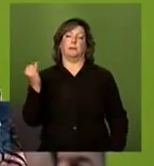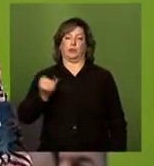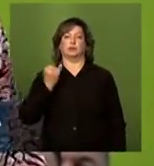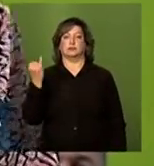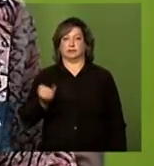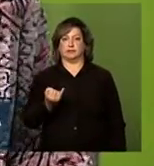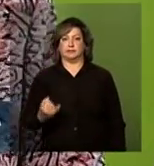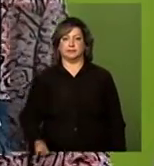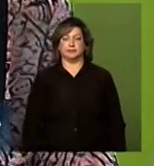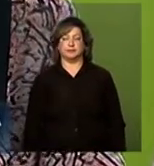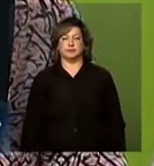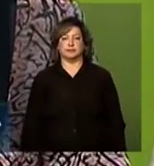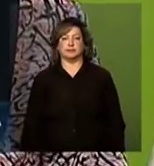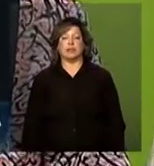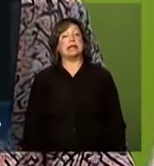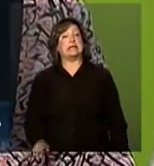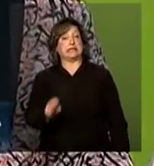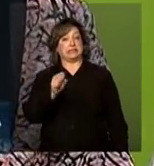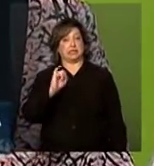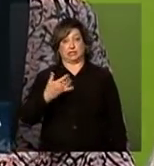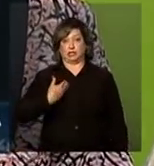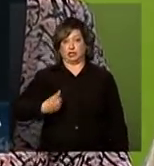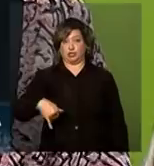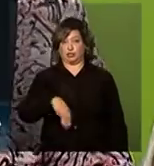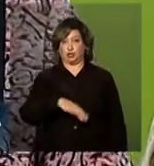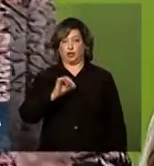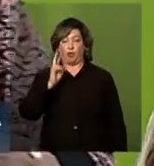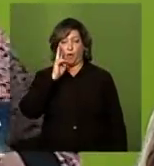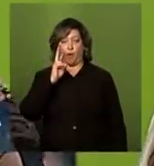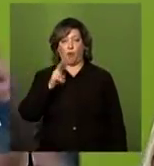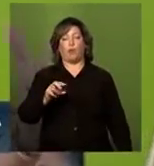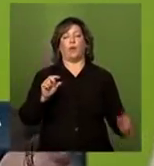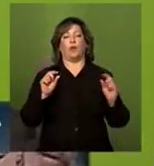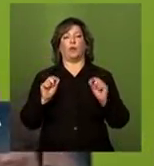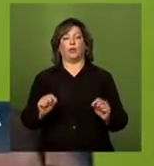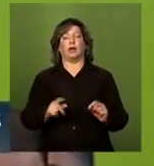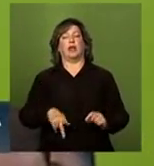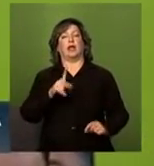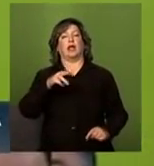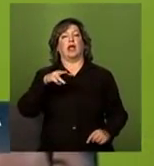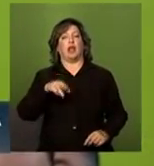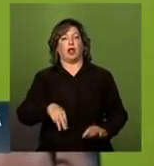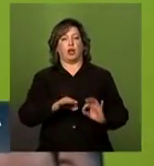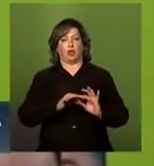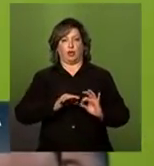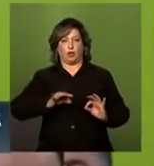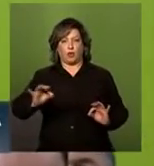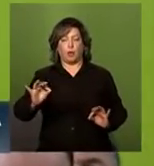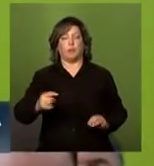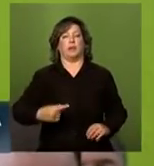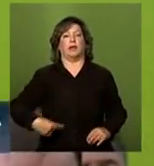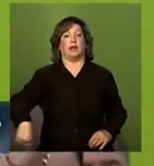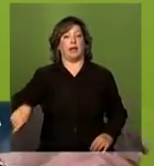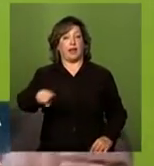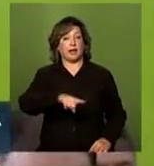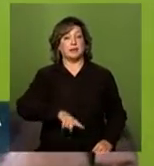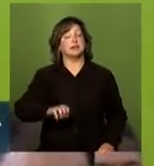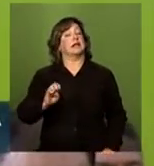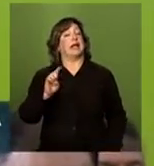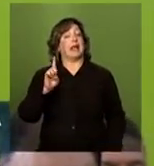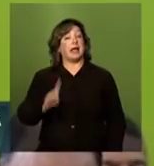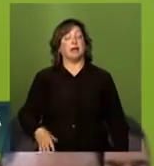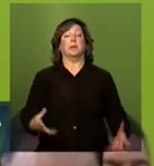importantes e se a gente for olhar em quilometragem Elas são